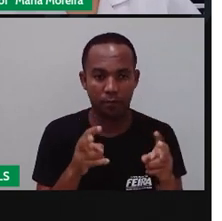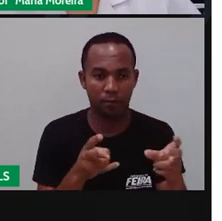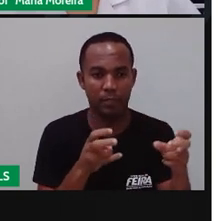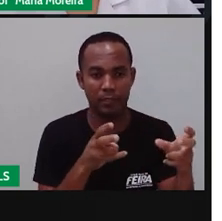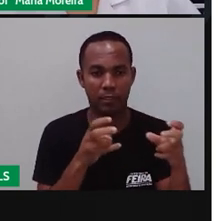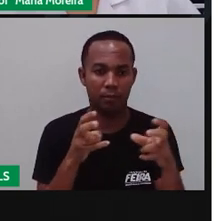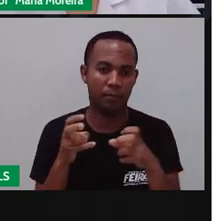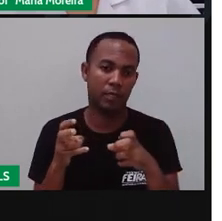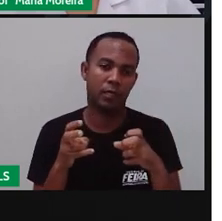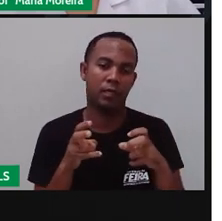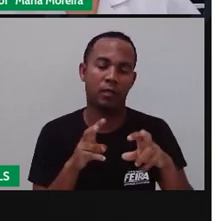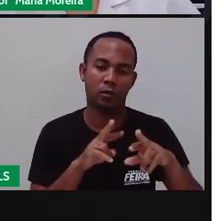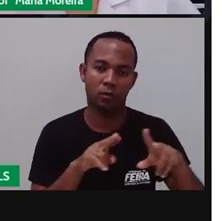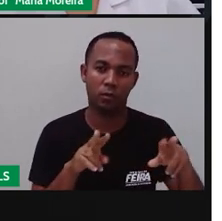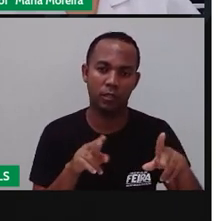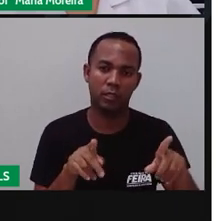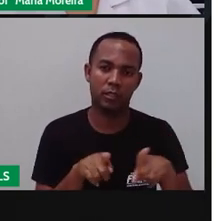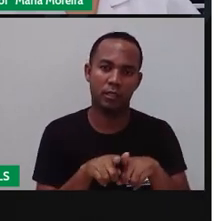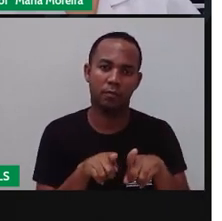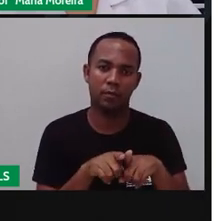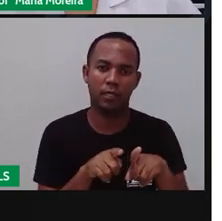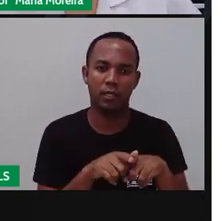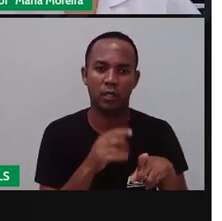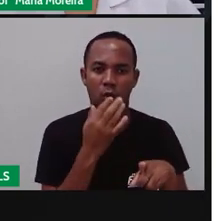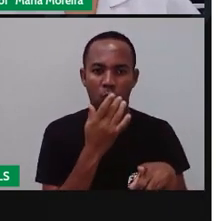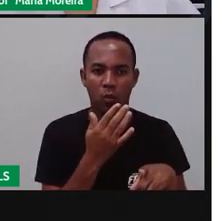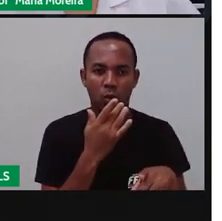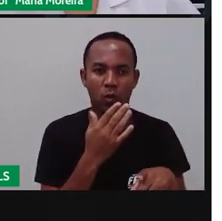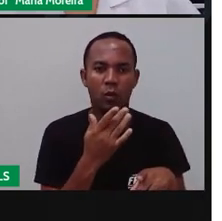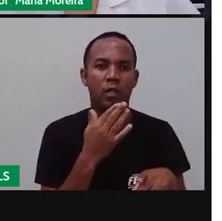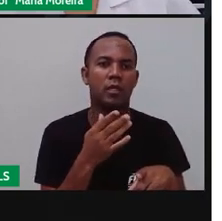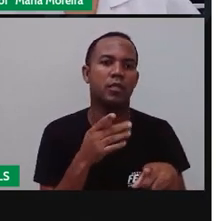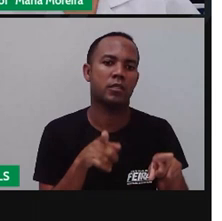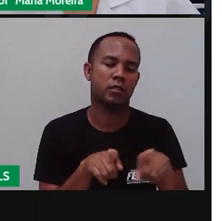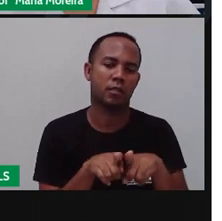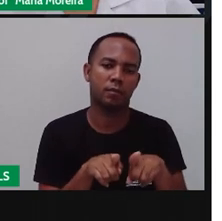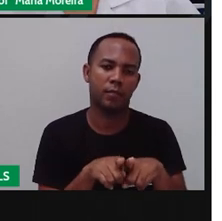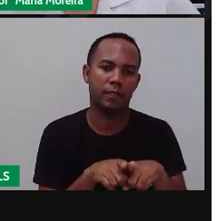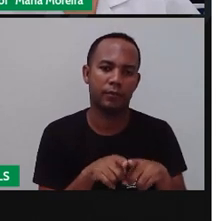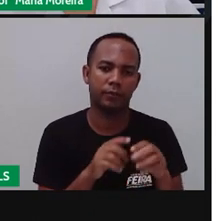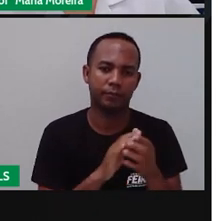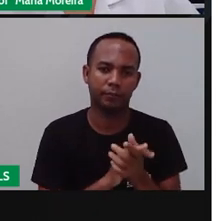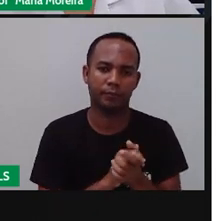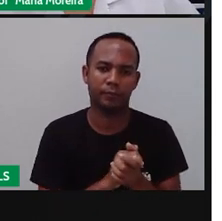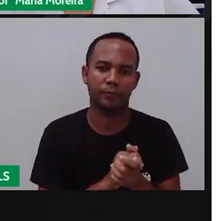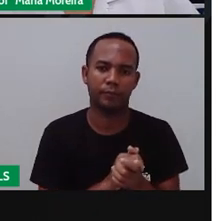perceber o tamanho deles, as cores e as formas.